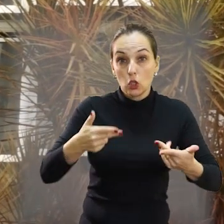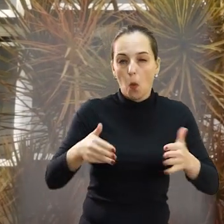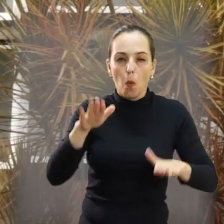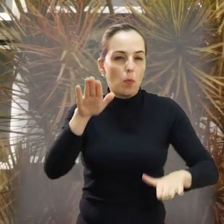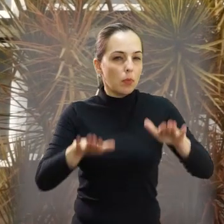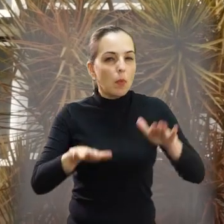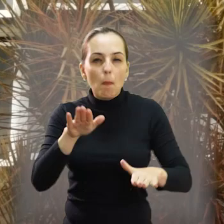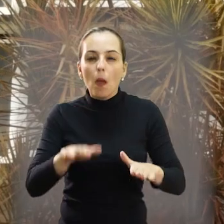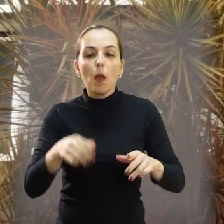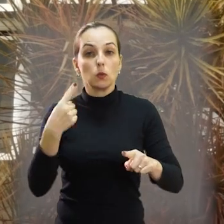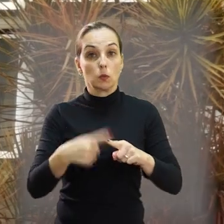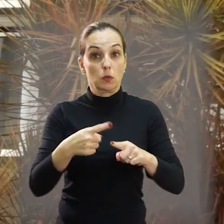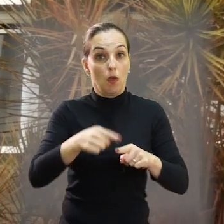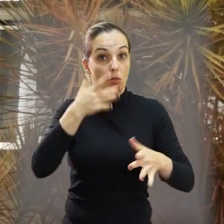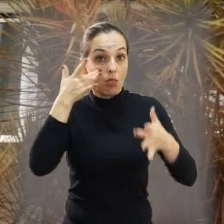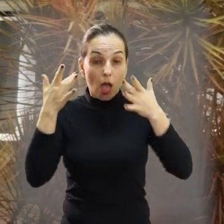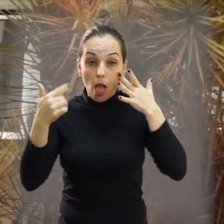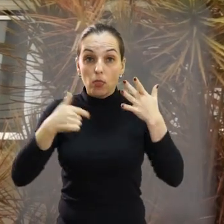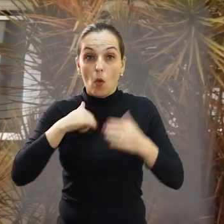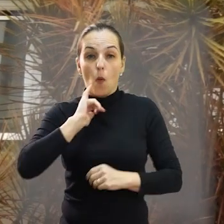as crianças, muitas vezes